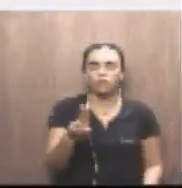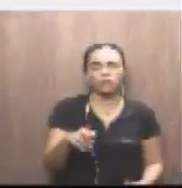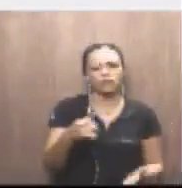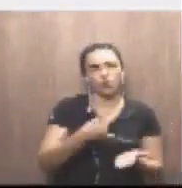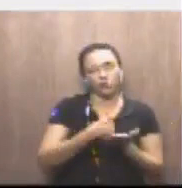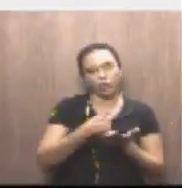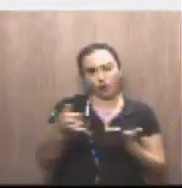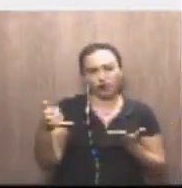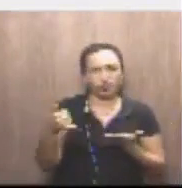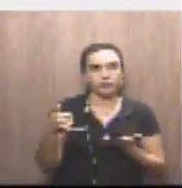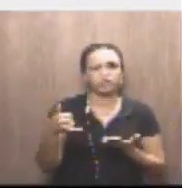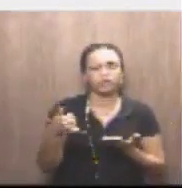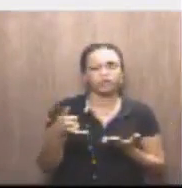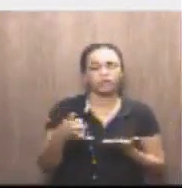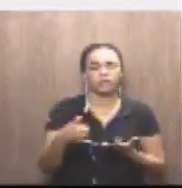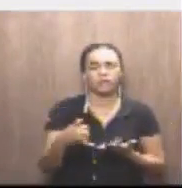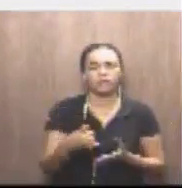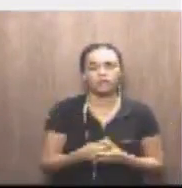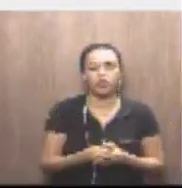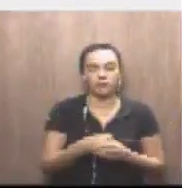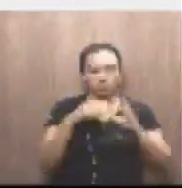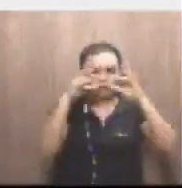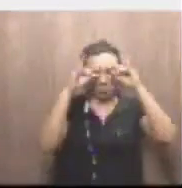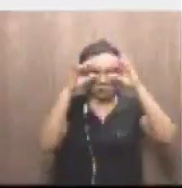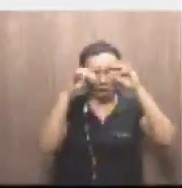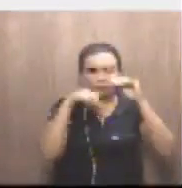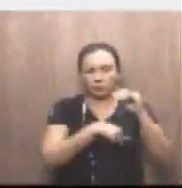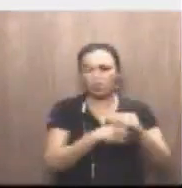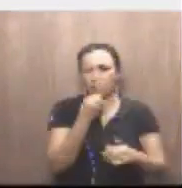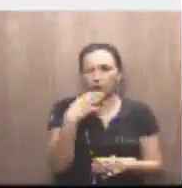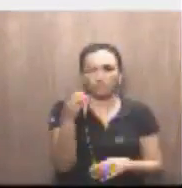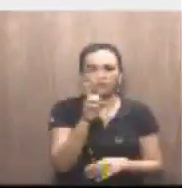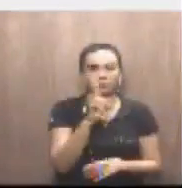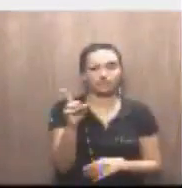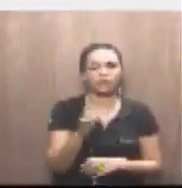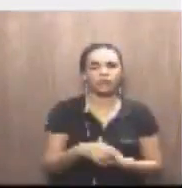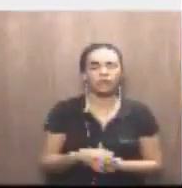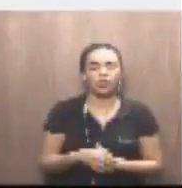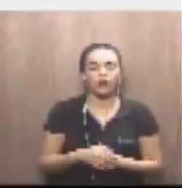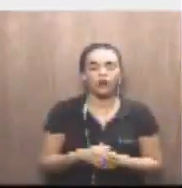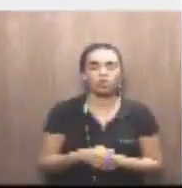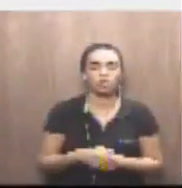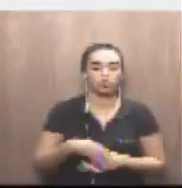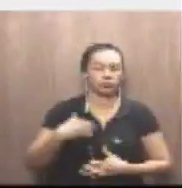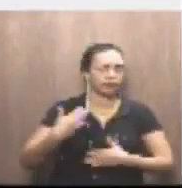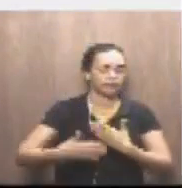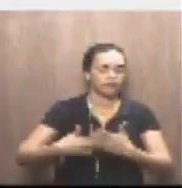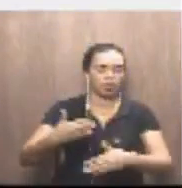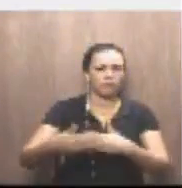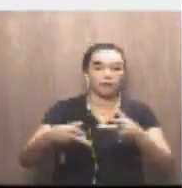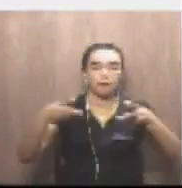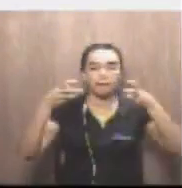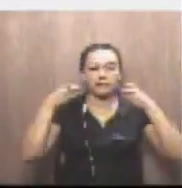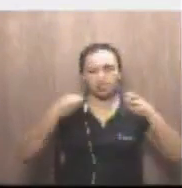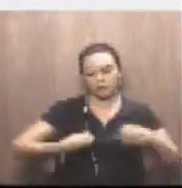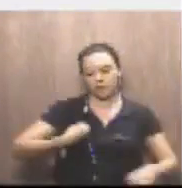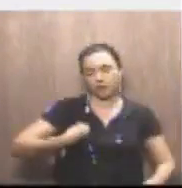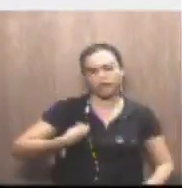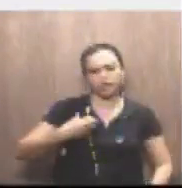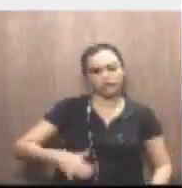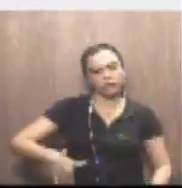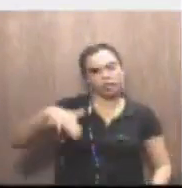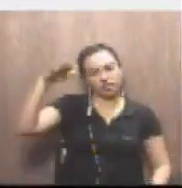um imprint químico no seu cérebro. As consequências desse fenômeno poderão ser percebidas na vida adulta,